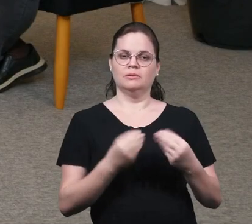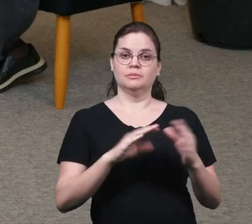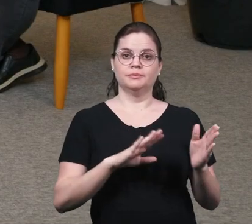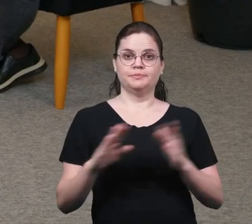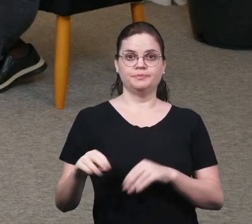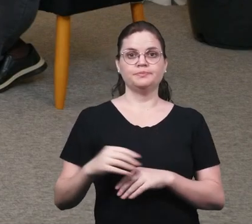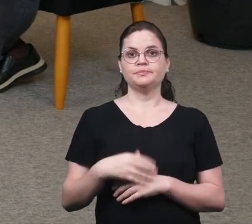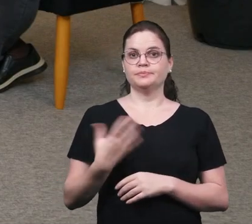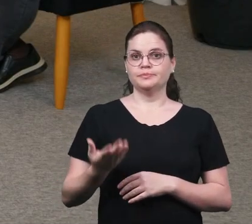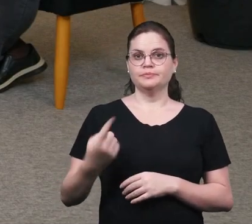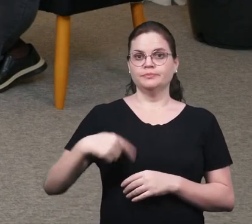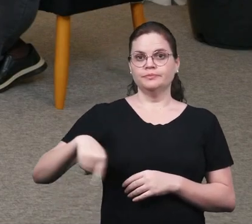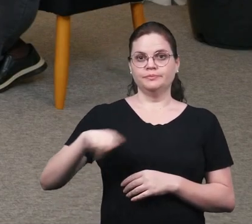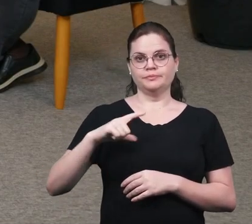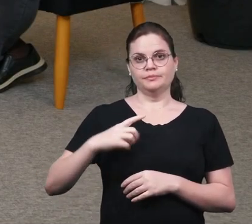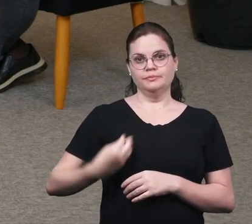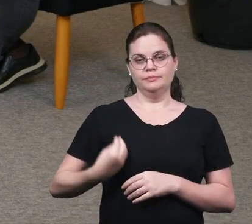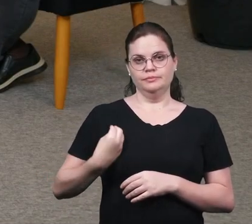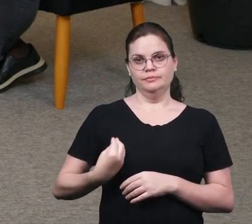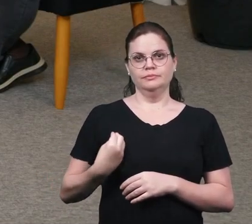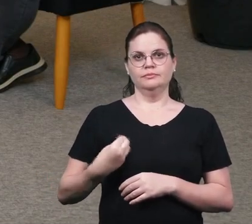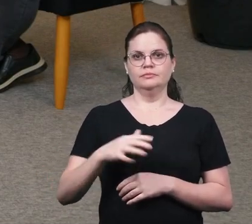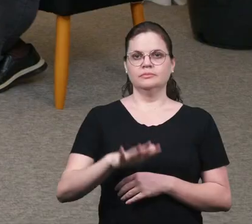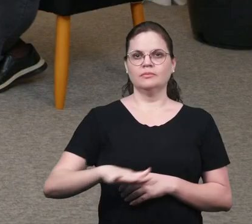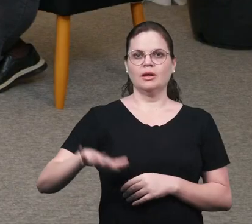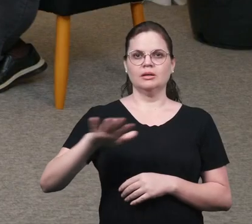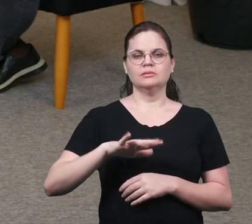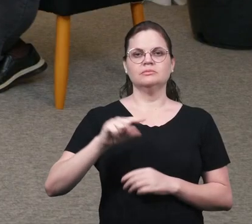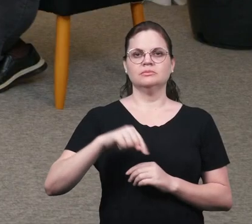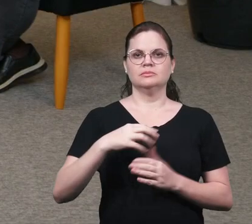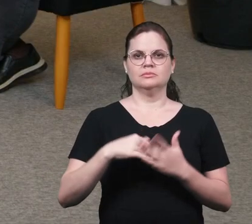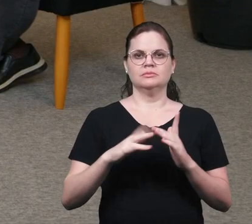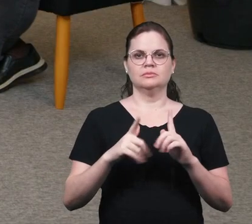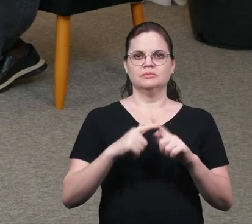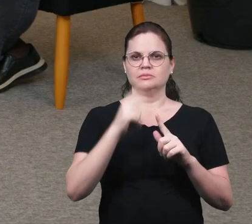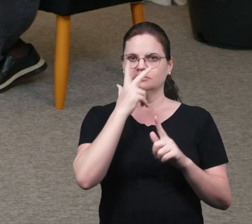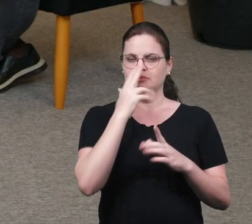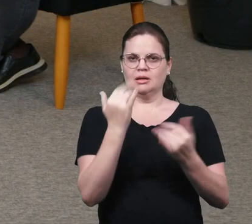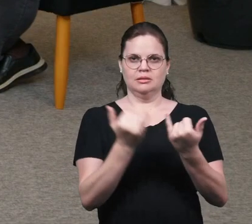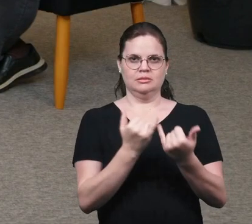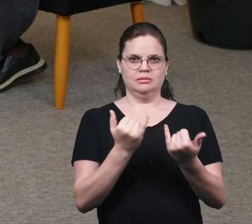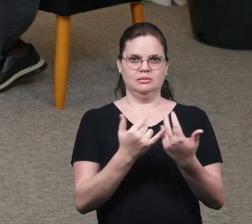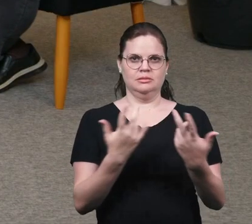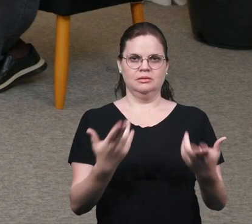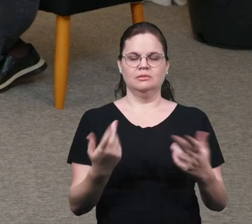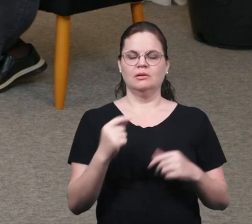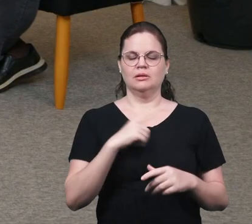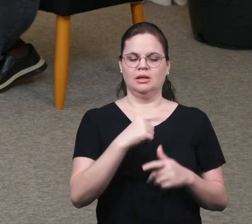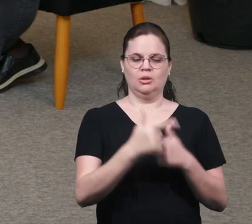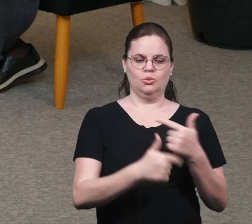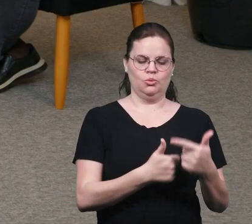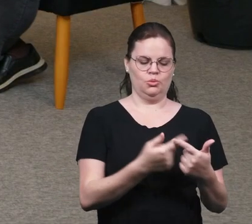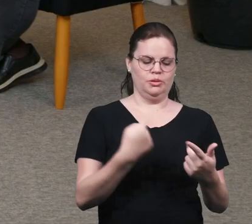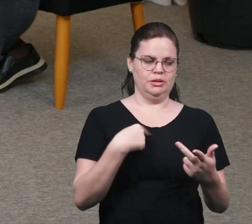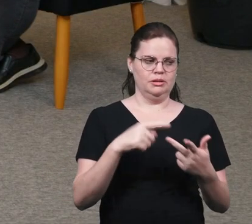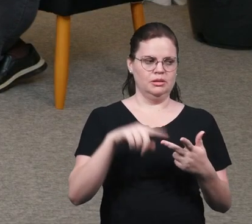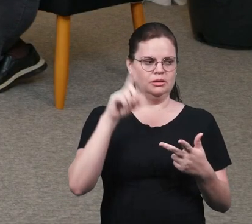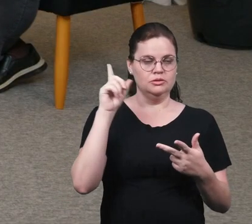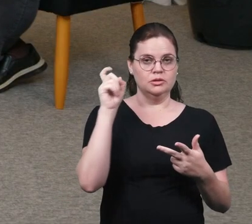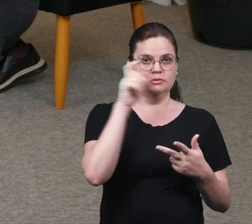temos no nosso meio, às vezes, situações também parecidas de lutas, né,